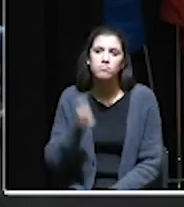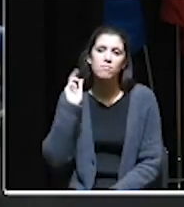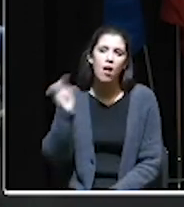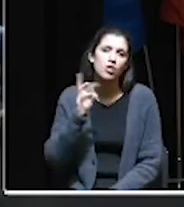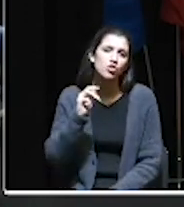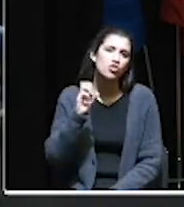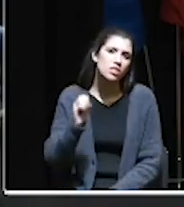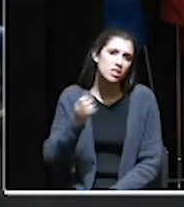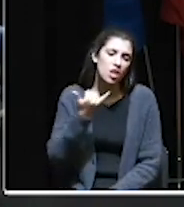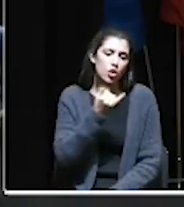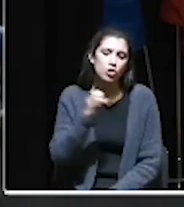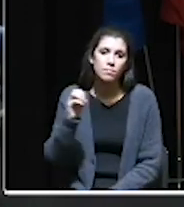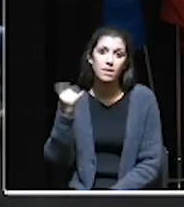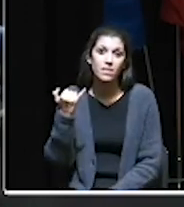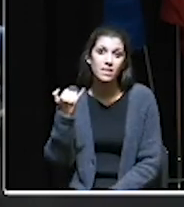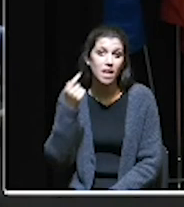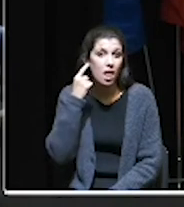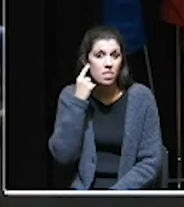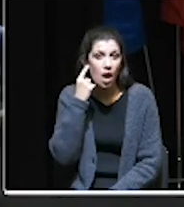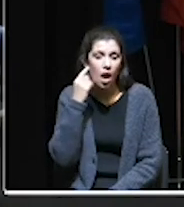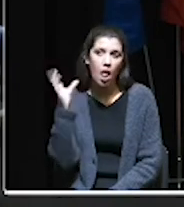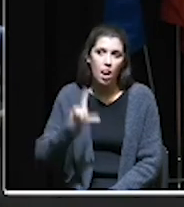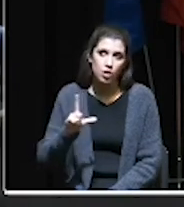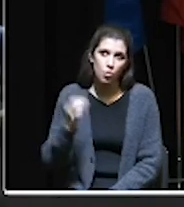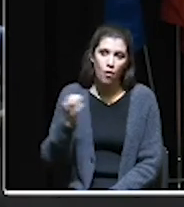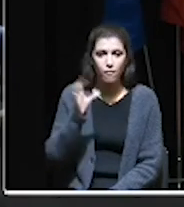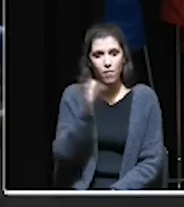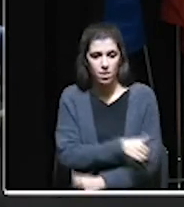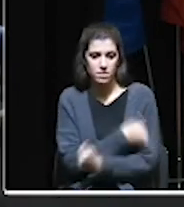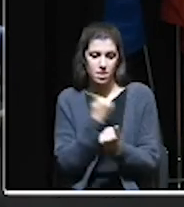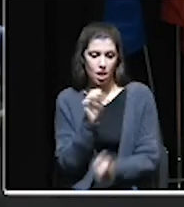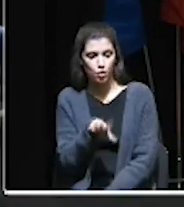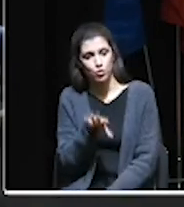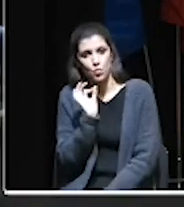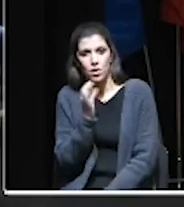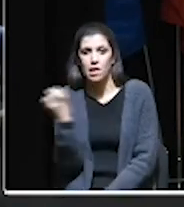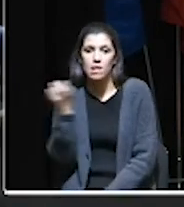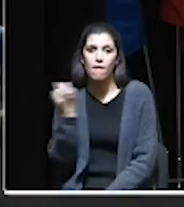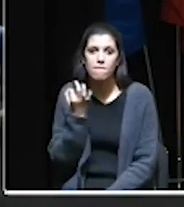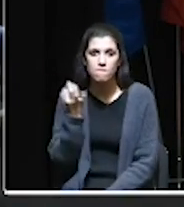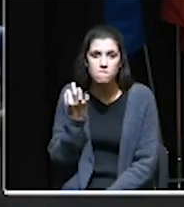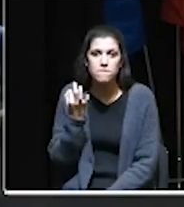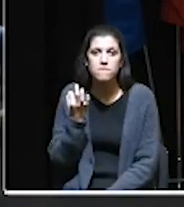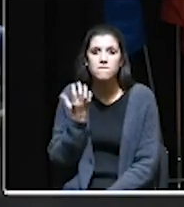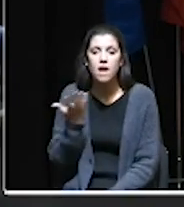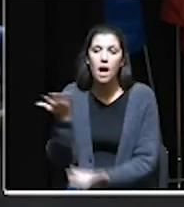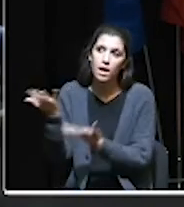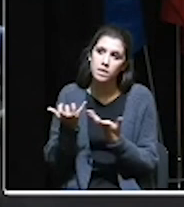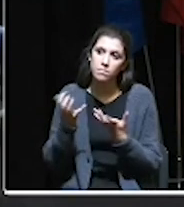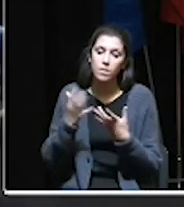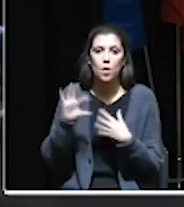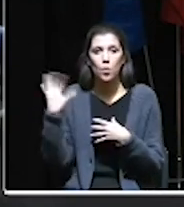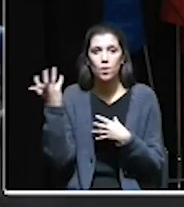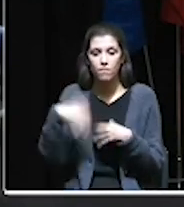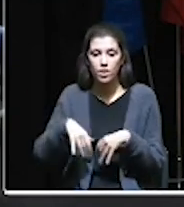Em 2025 foi Lisboa a cidade escolhida para receber o evento